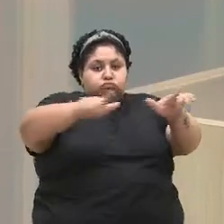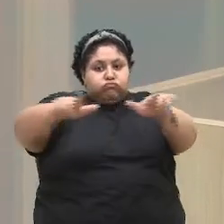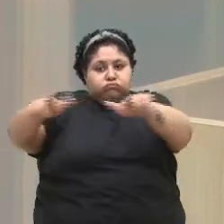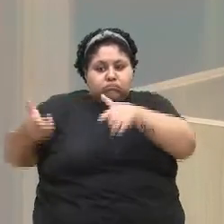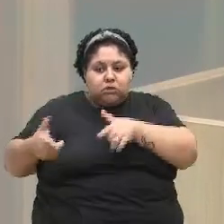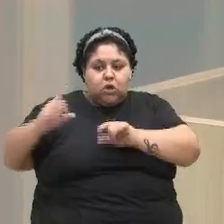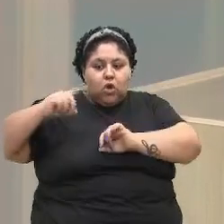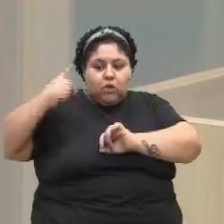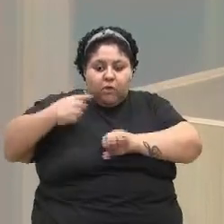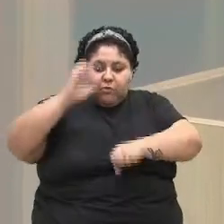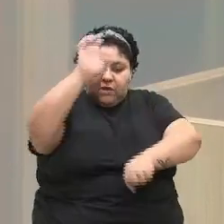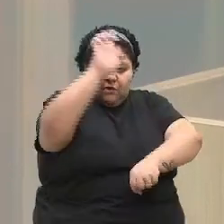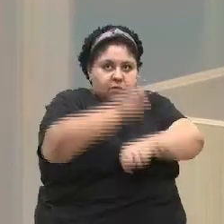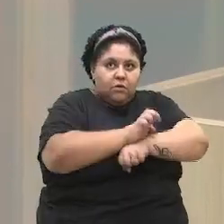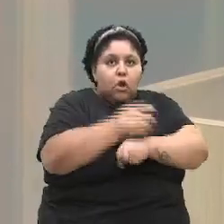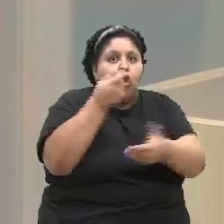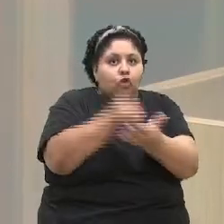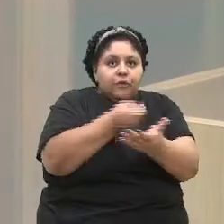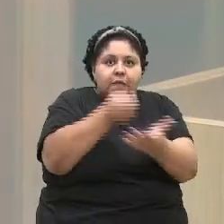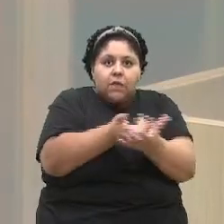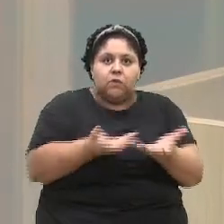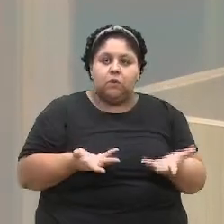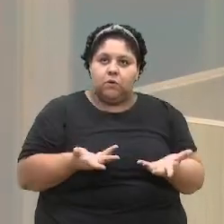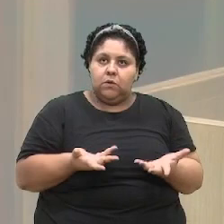deputados estaduais estão